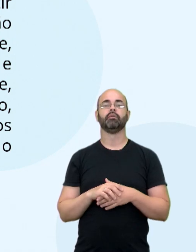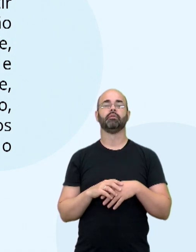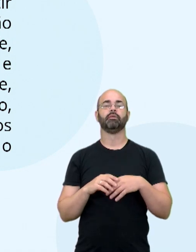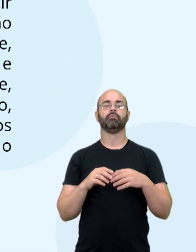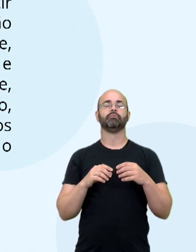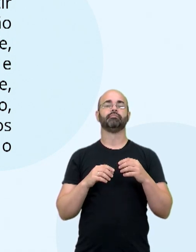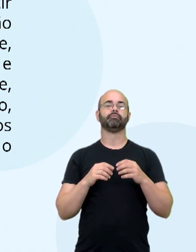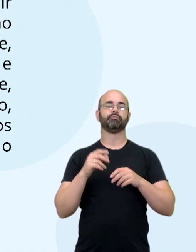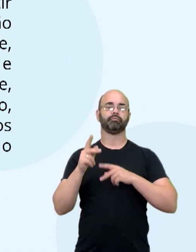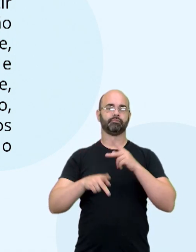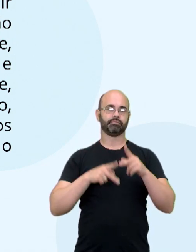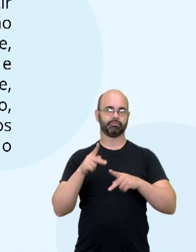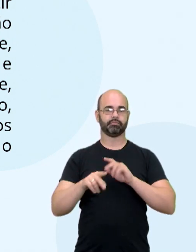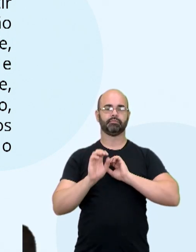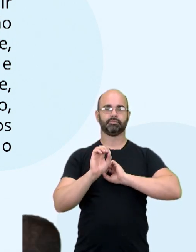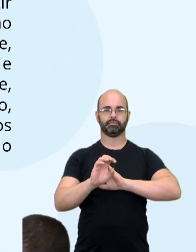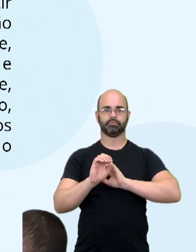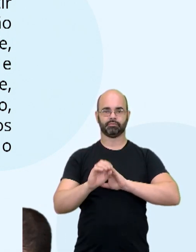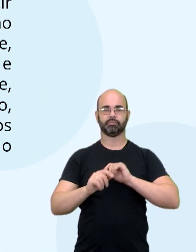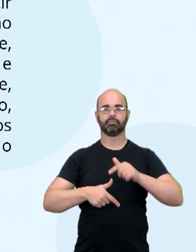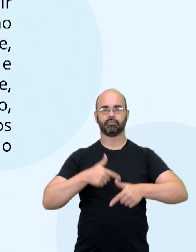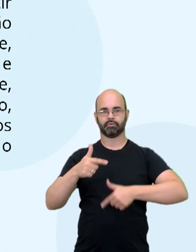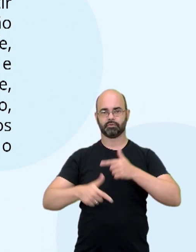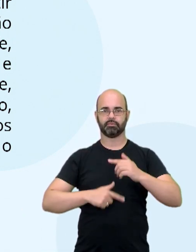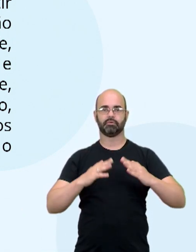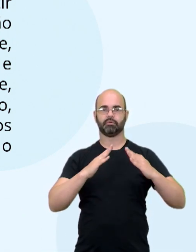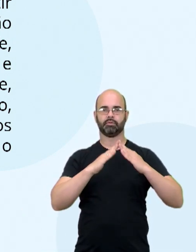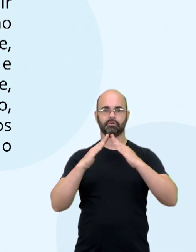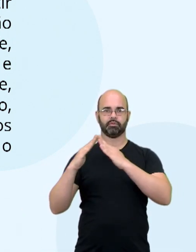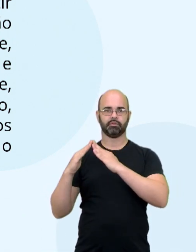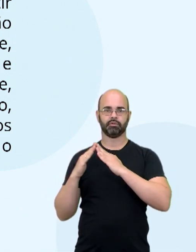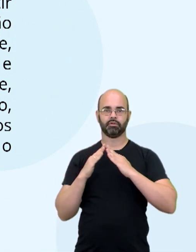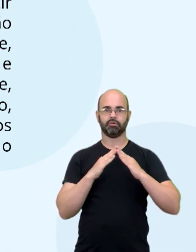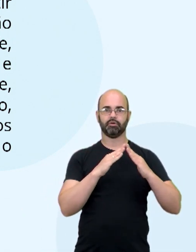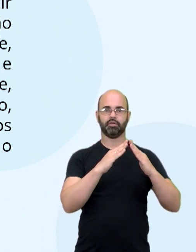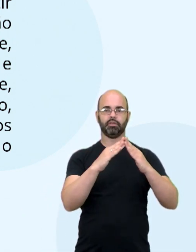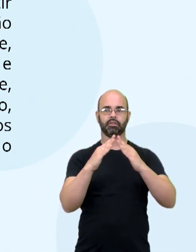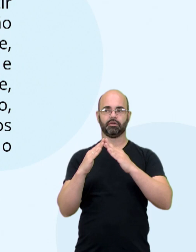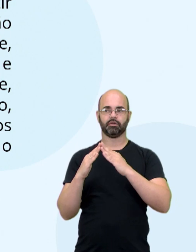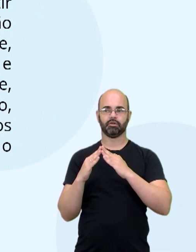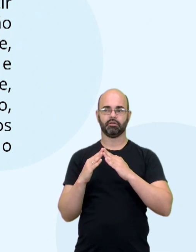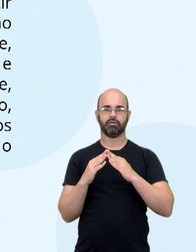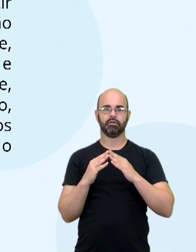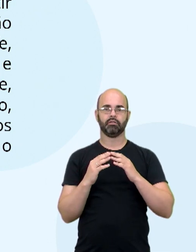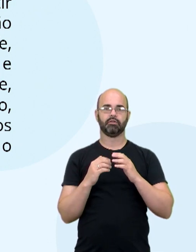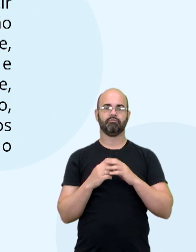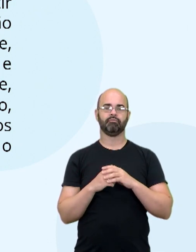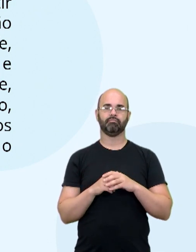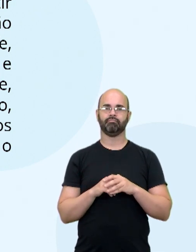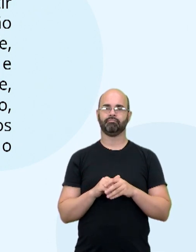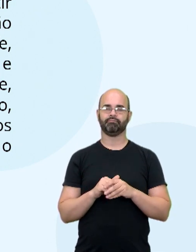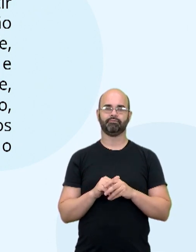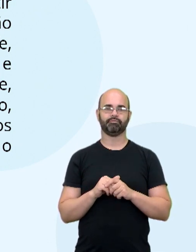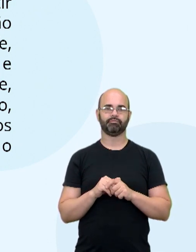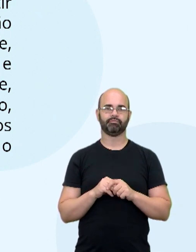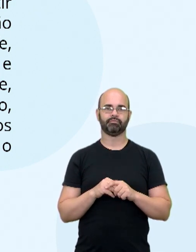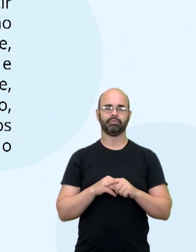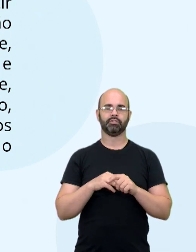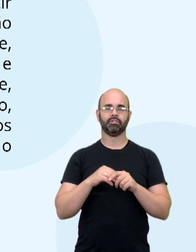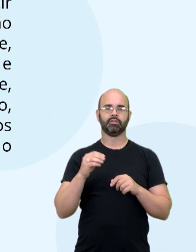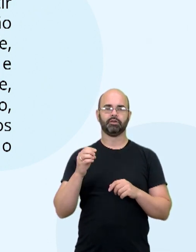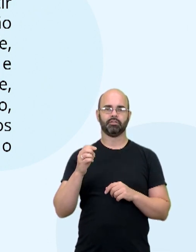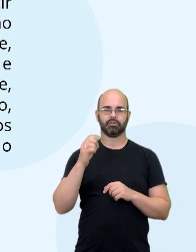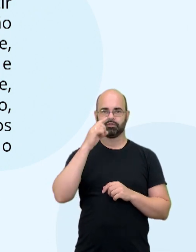educação, trabalho, rendimento e habitação, e com periodicidade variável outros temas de acordo com